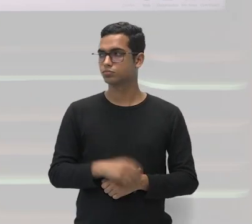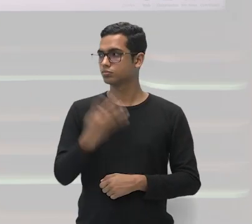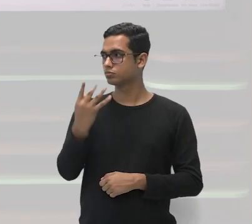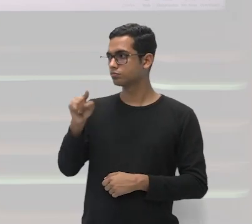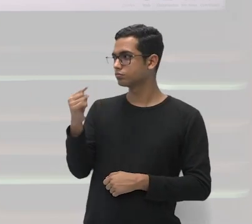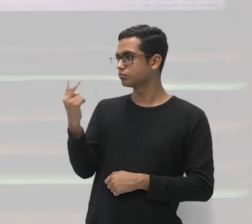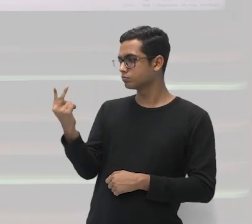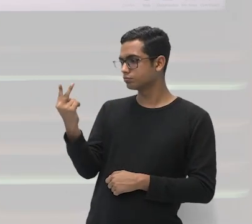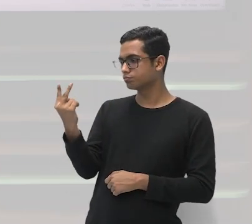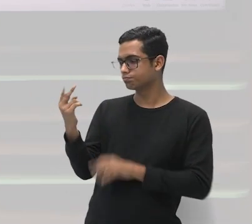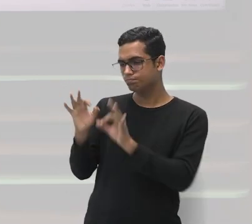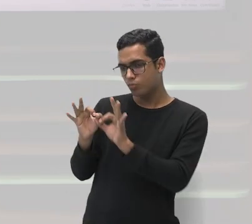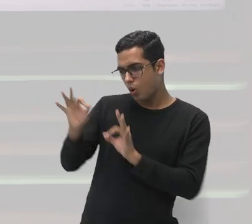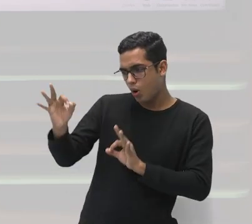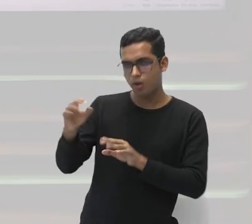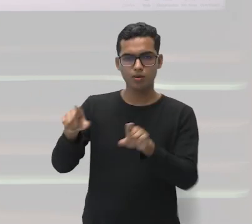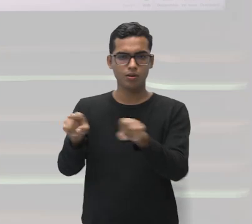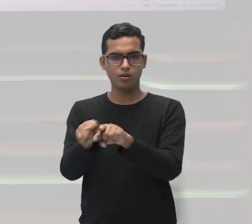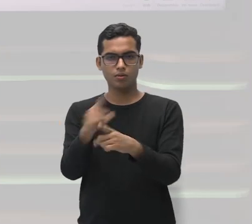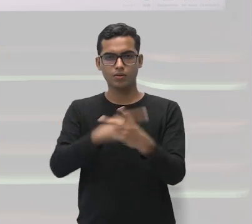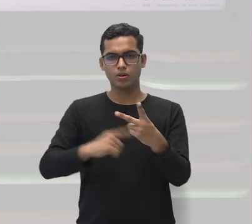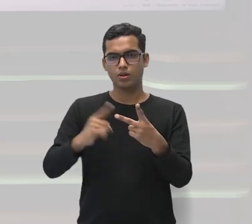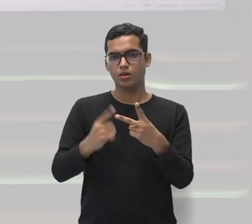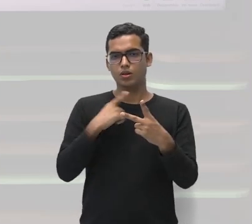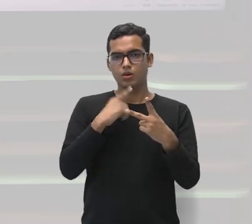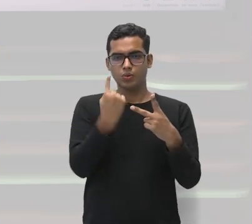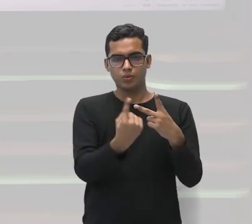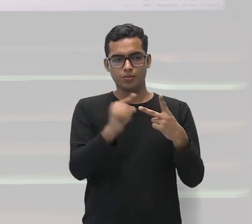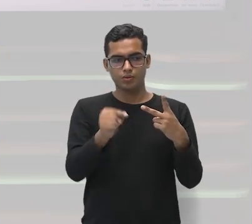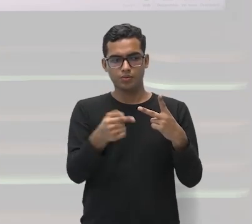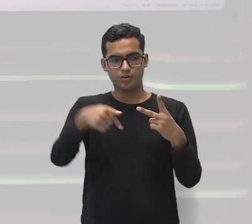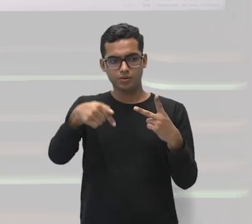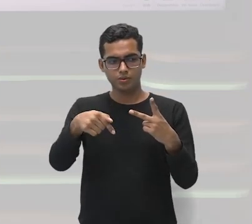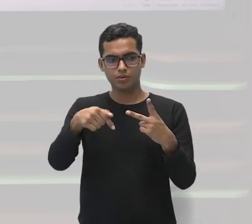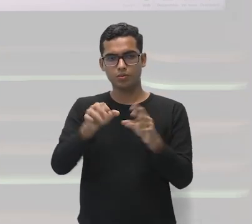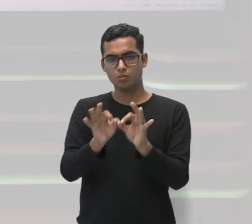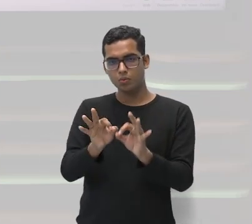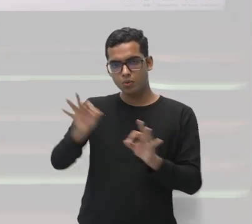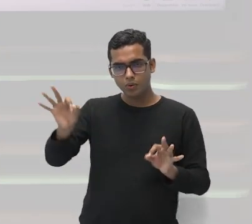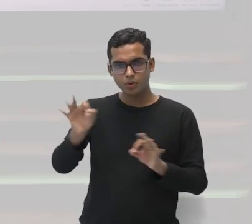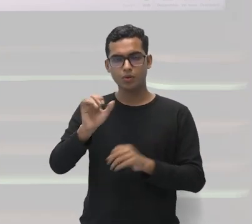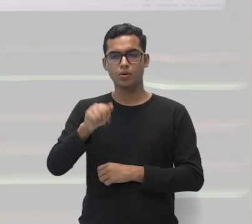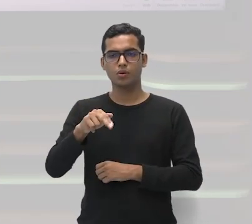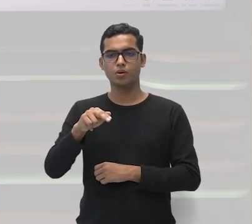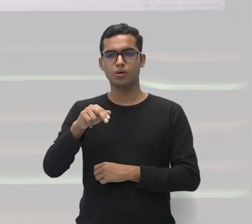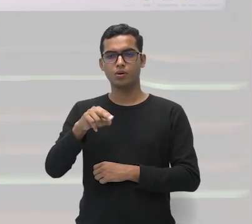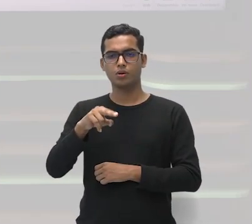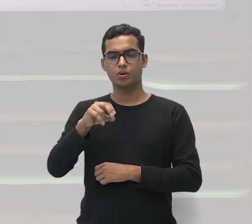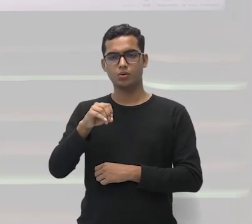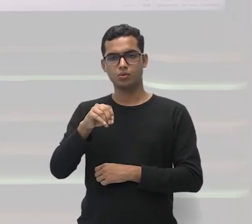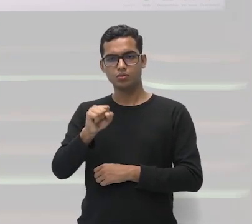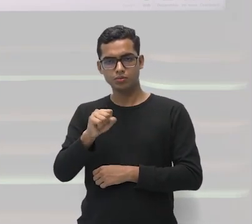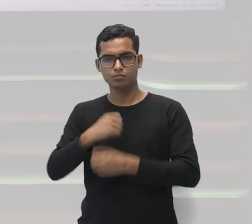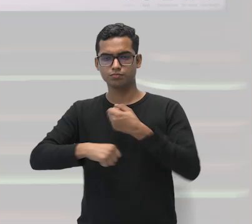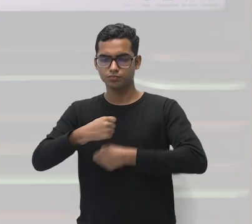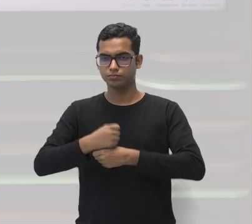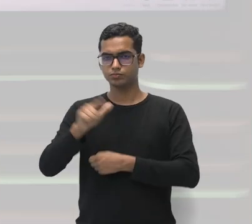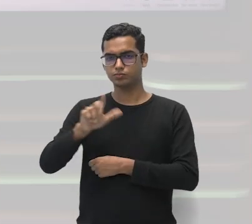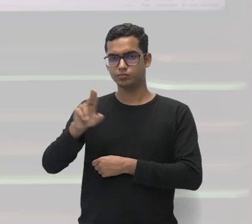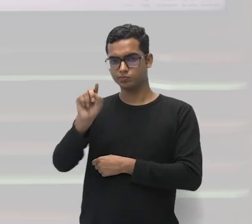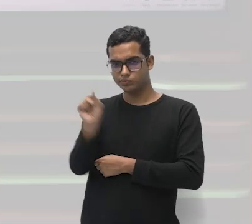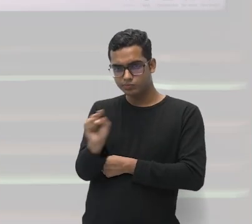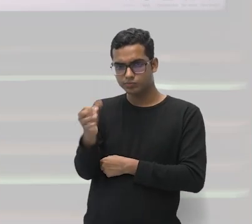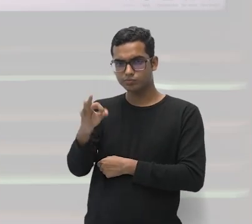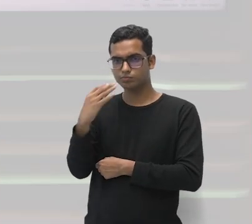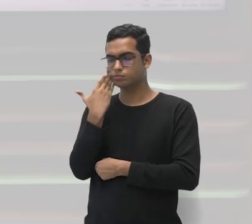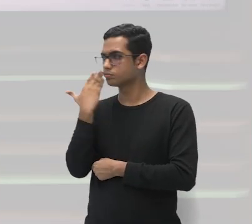mais 1,7 anos-luz, perceba que as distâncias estão representadas por números decimais, tudo